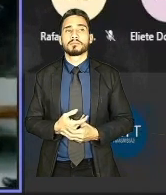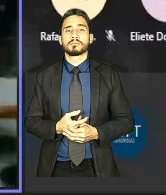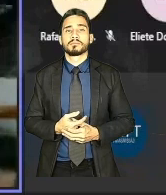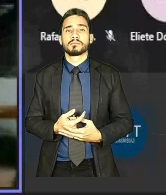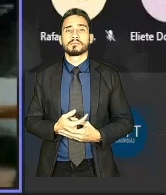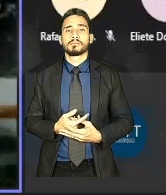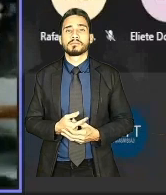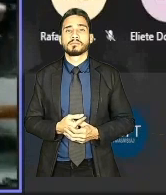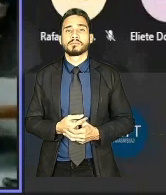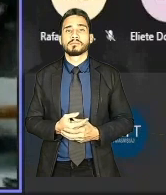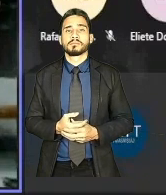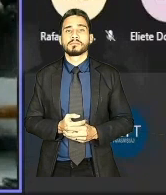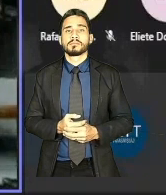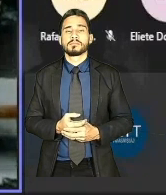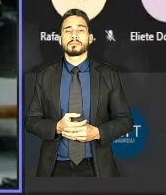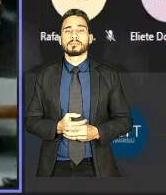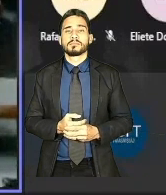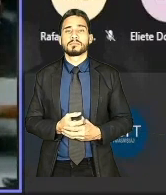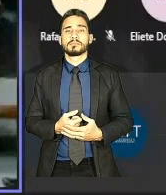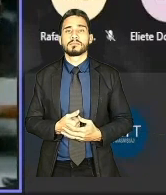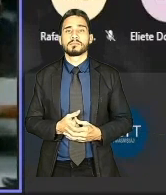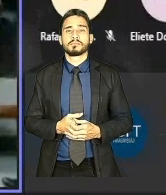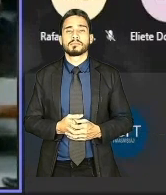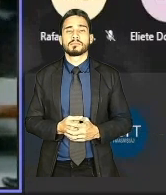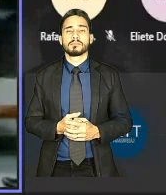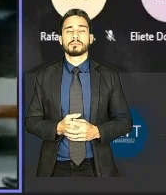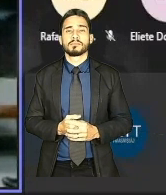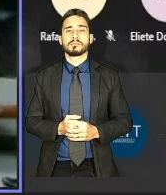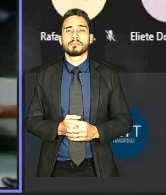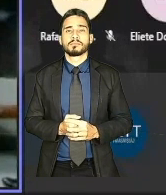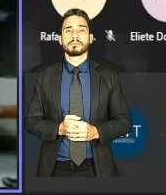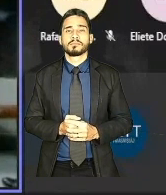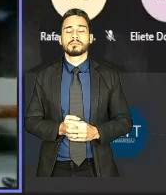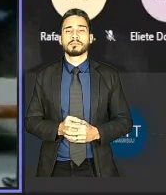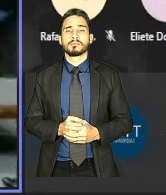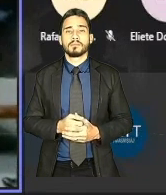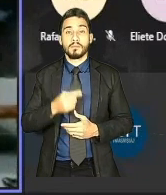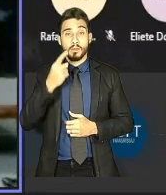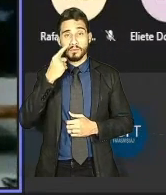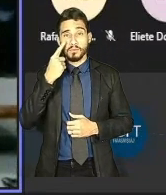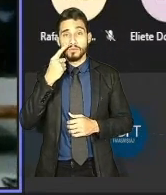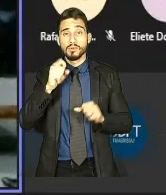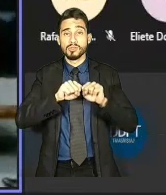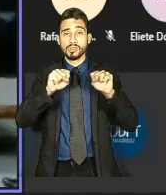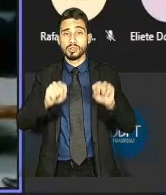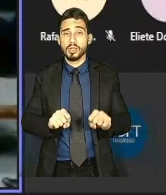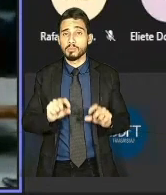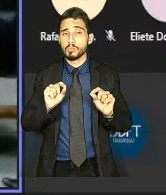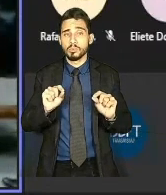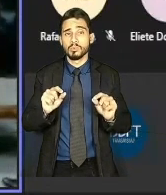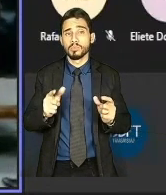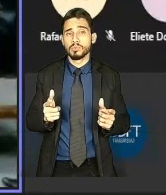Só um minutinho que eu vou lançar esse voto ali no sistema, que eu dei aqui agora.